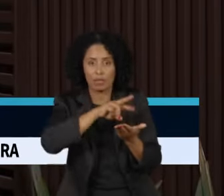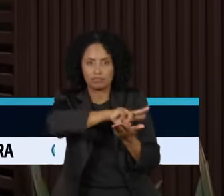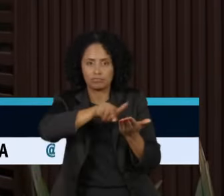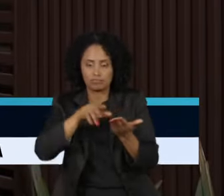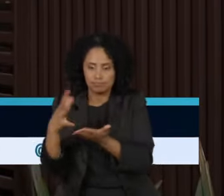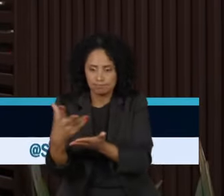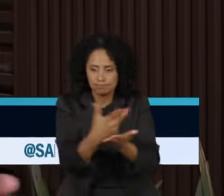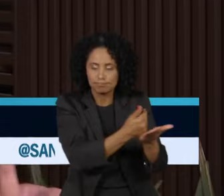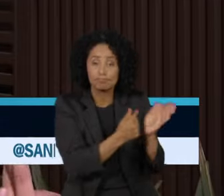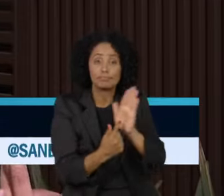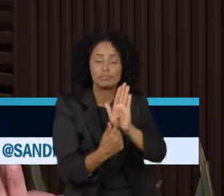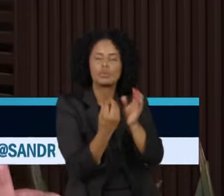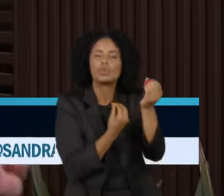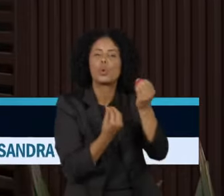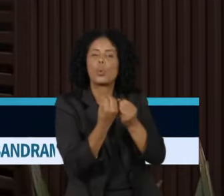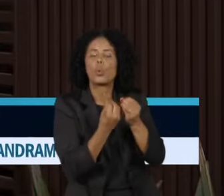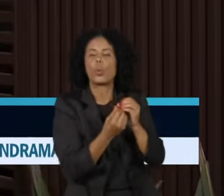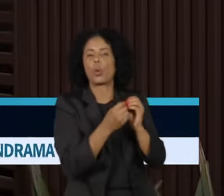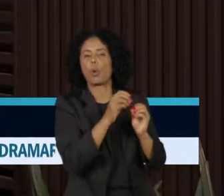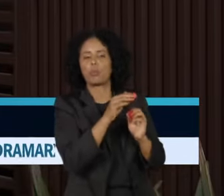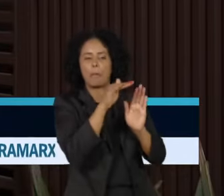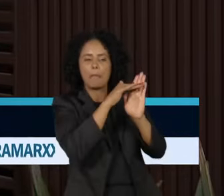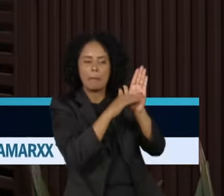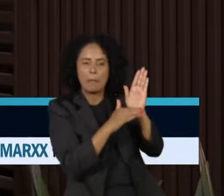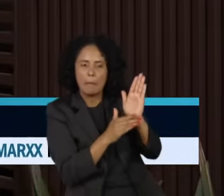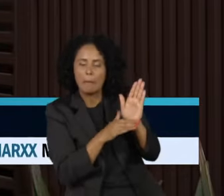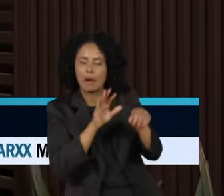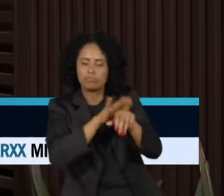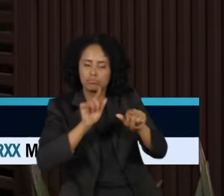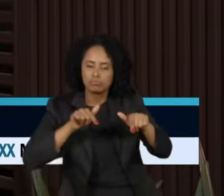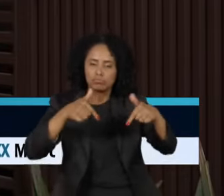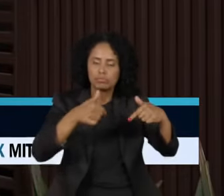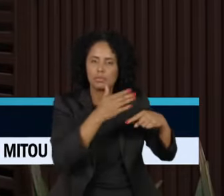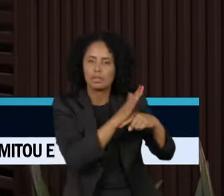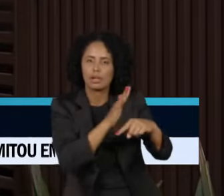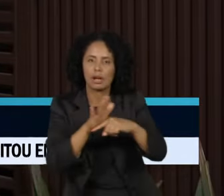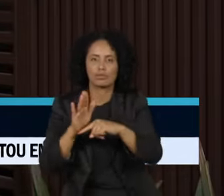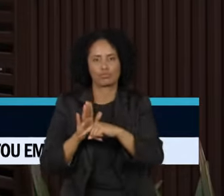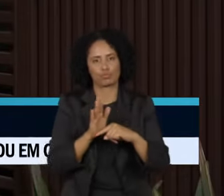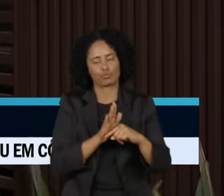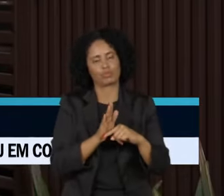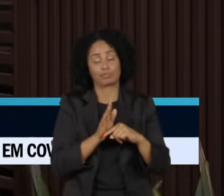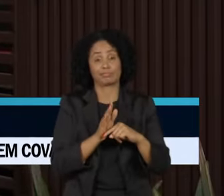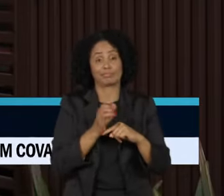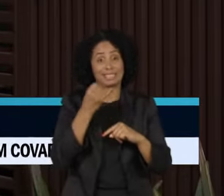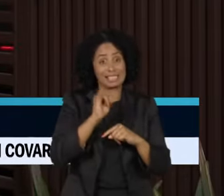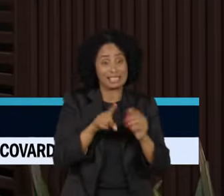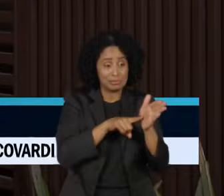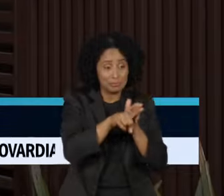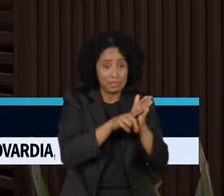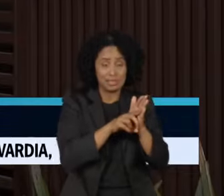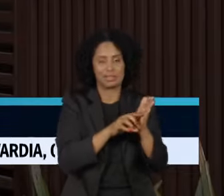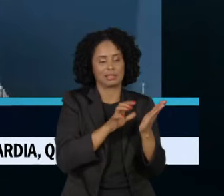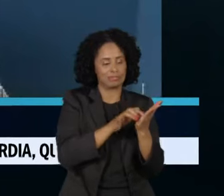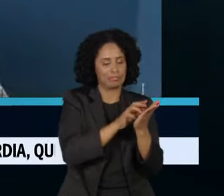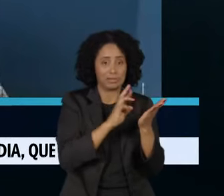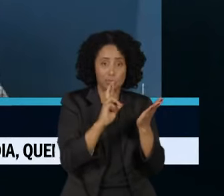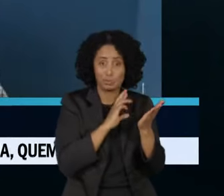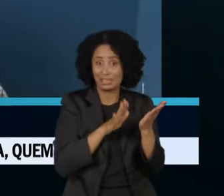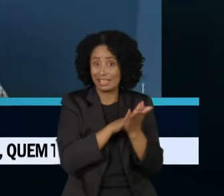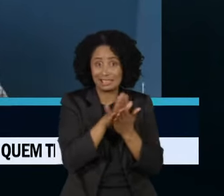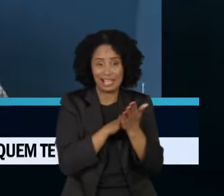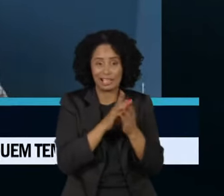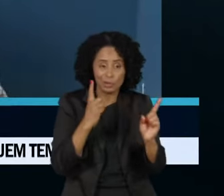programas sociais. Sem elas, novas regiões de pobreza podem se formar e, o pior, não serem detectadas. Há